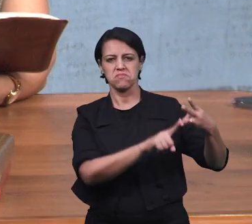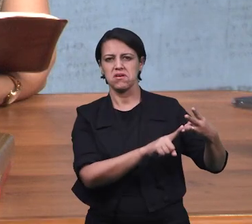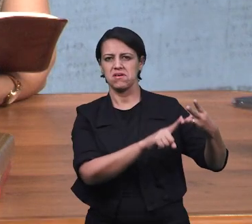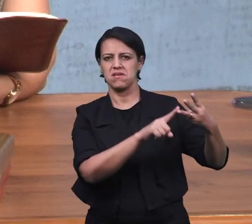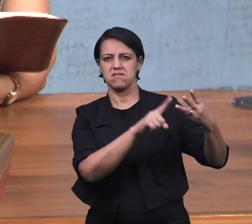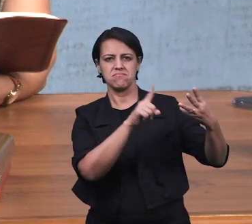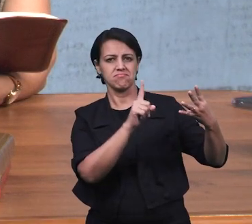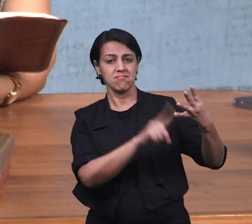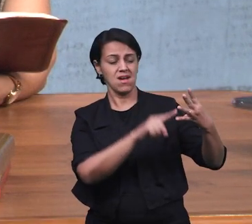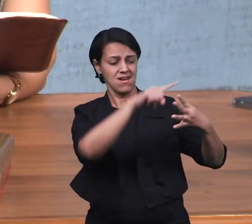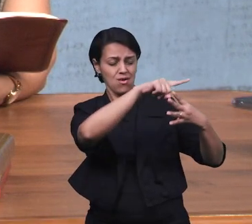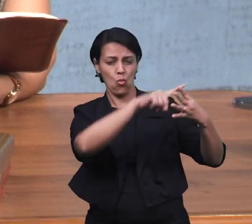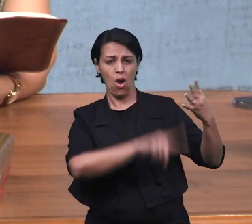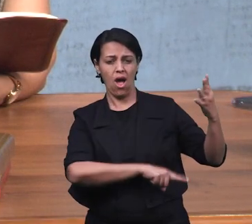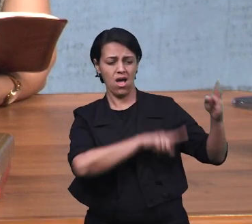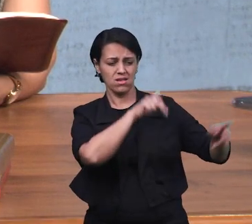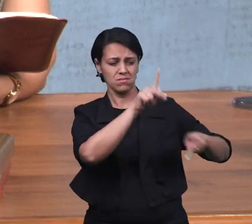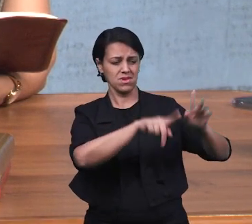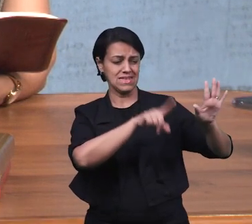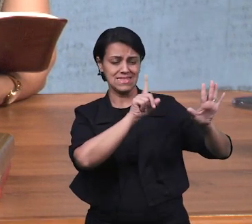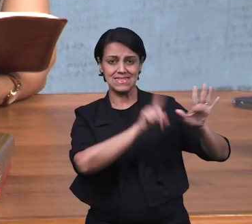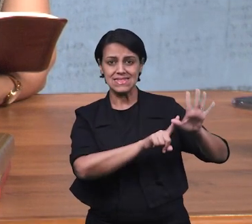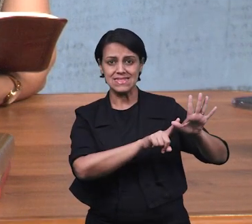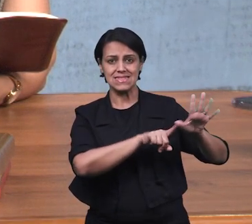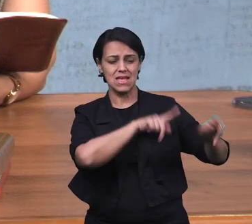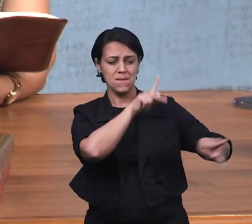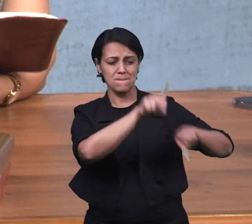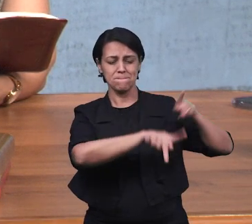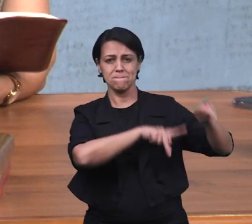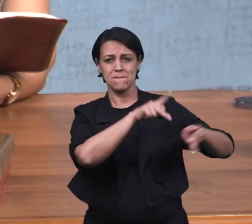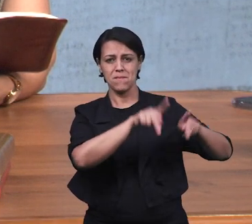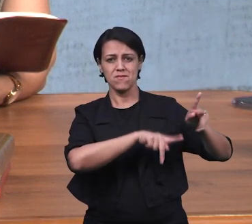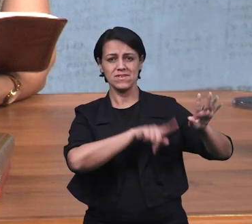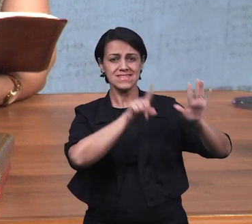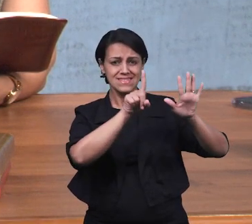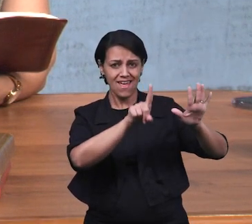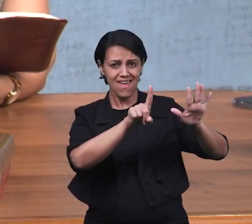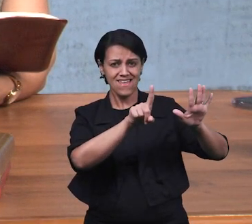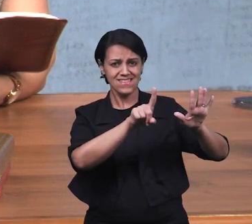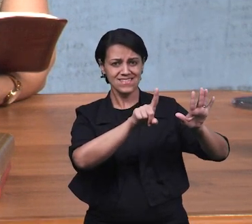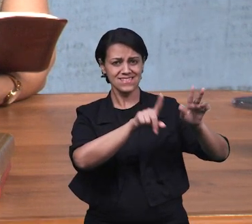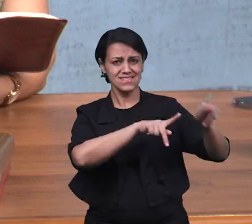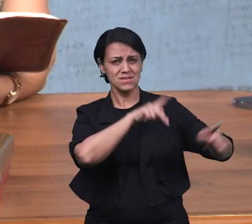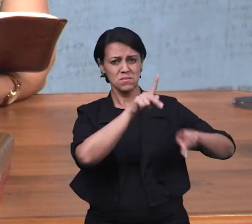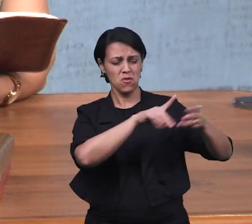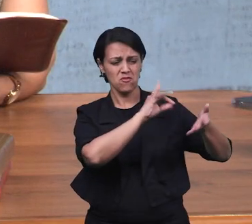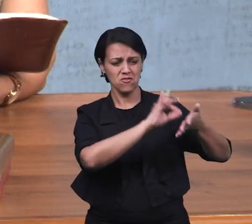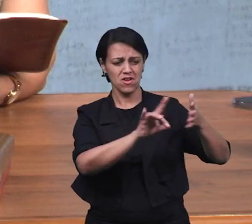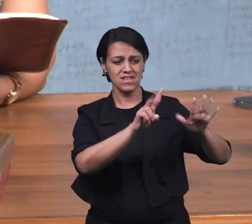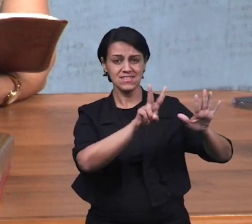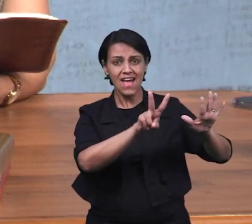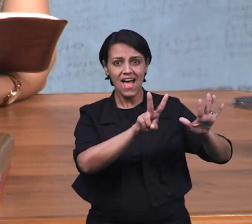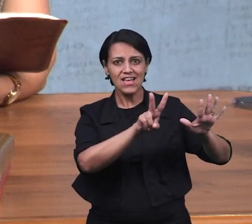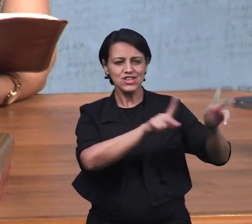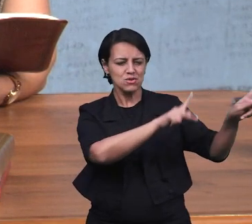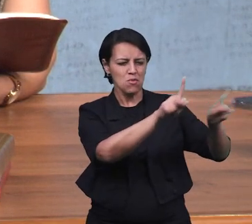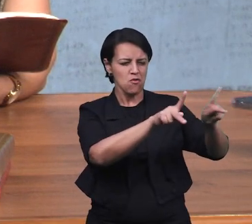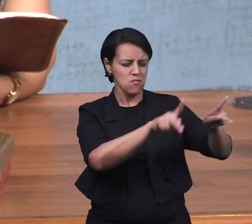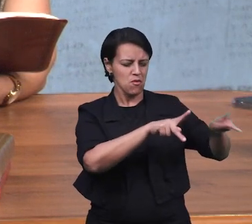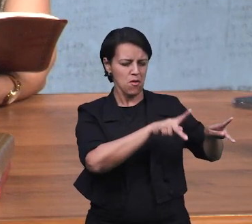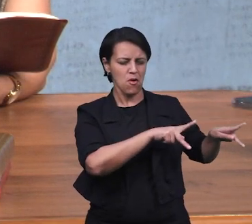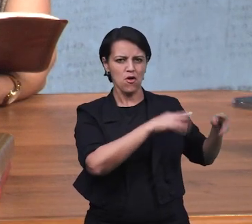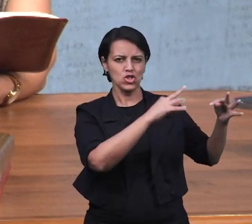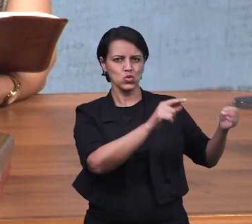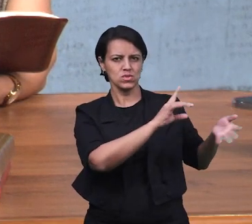aos ferezeus, e aos girgazeus, e aos amorreus, e aos jebuseus. Eis